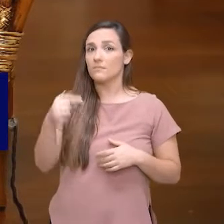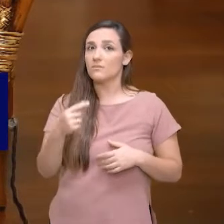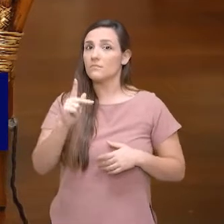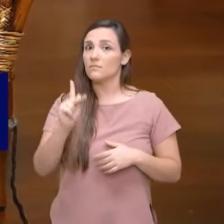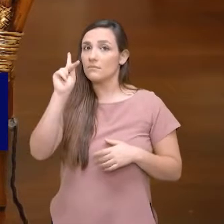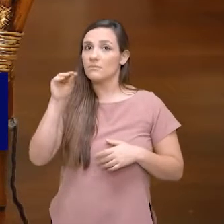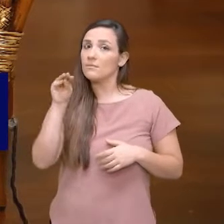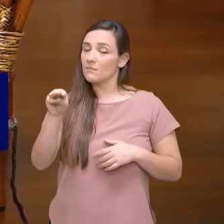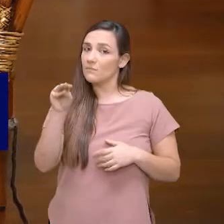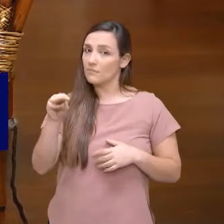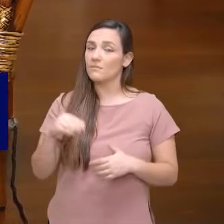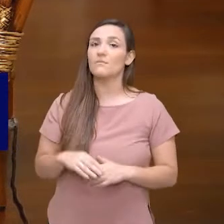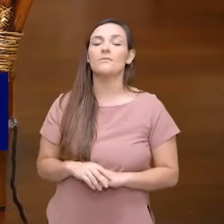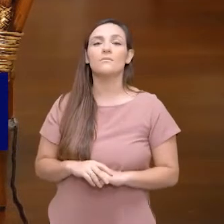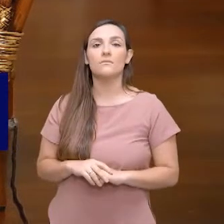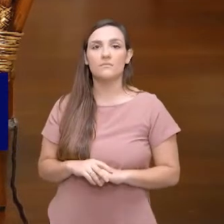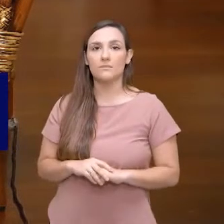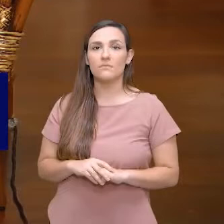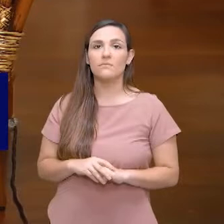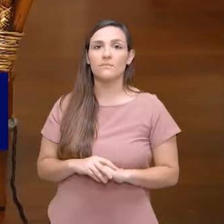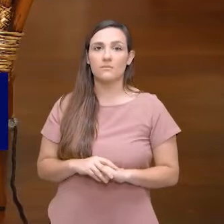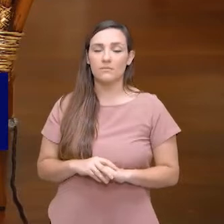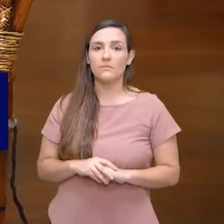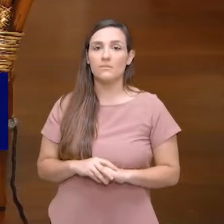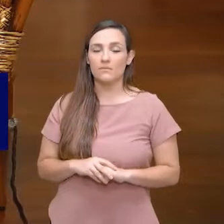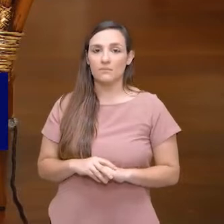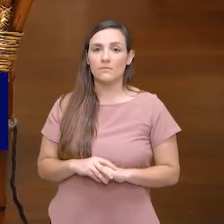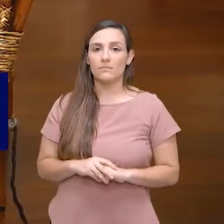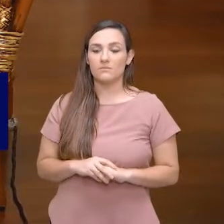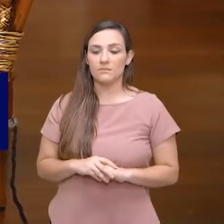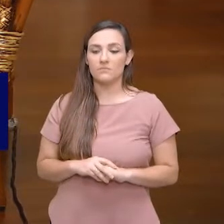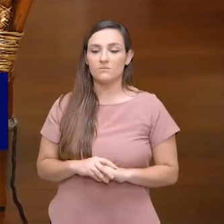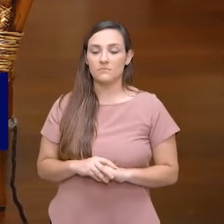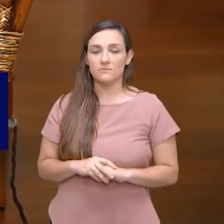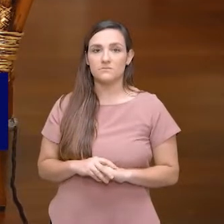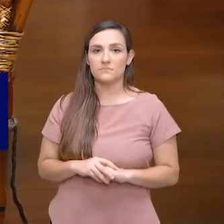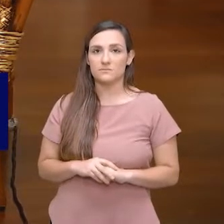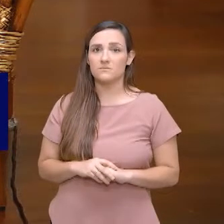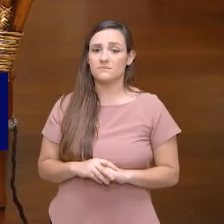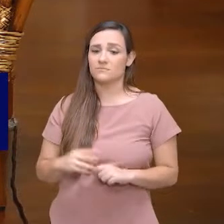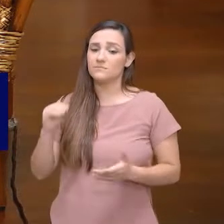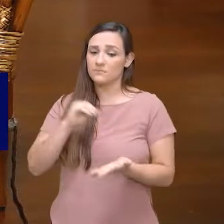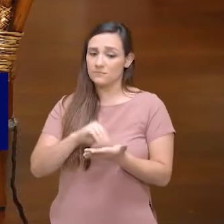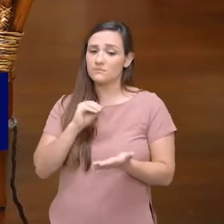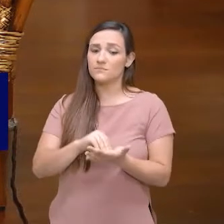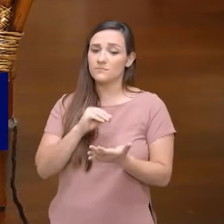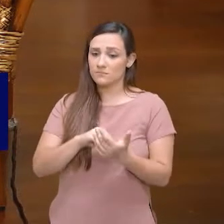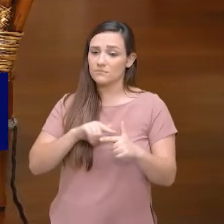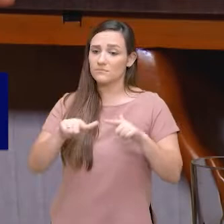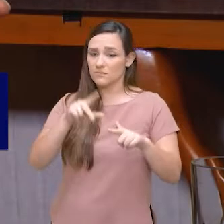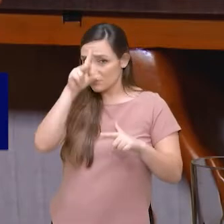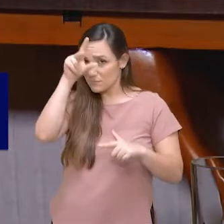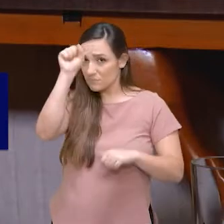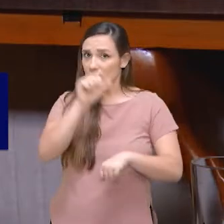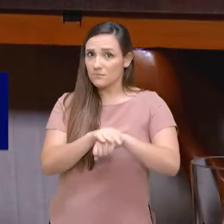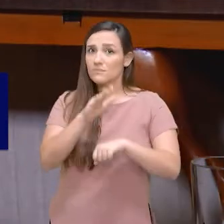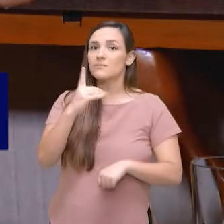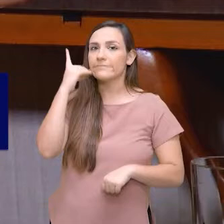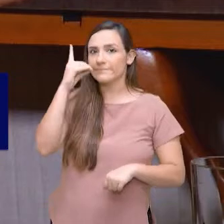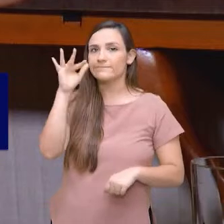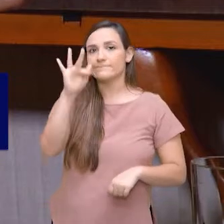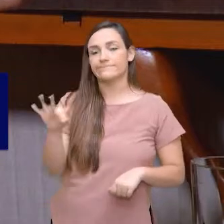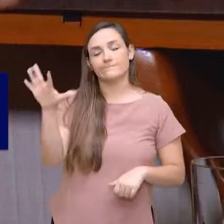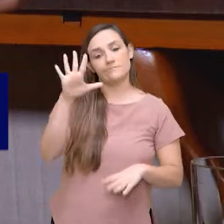território sul-mato-grossense. Porque faltou uma ação mais evidente da nossa bancada federal. Aí veio a